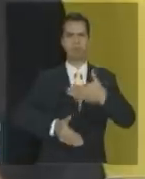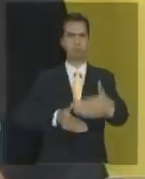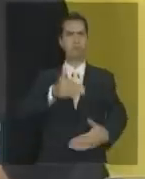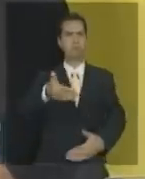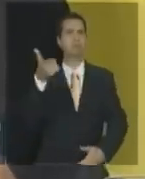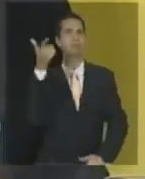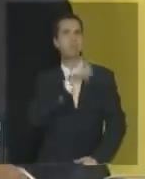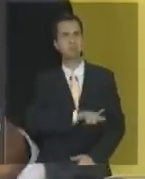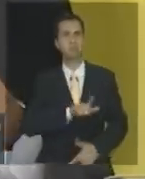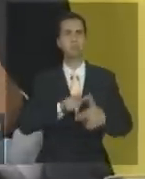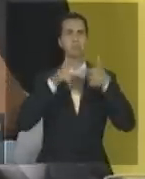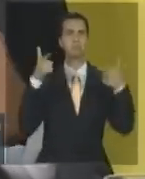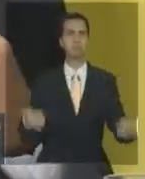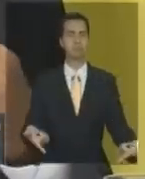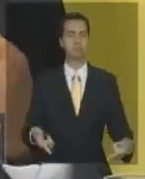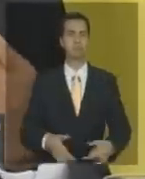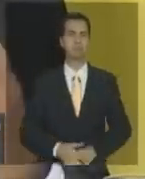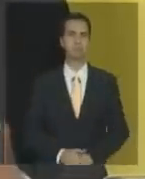concretamente com